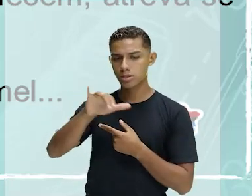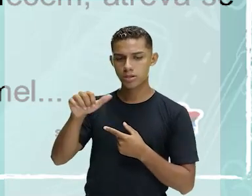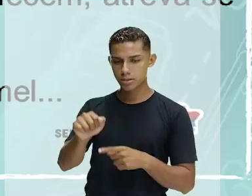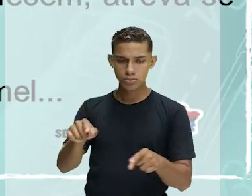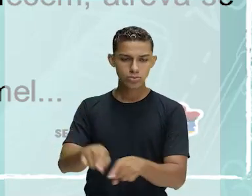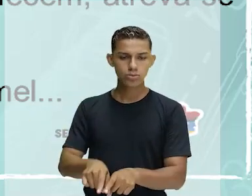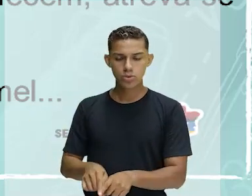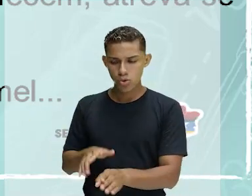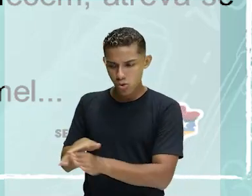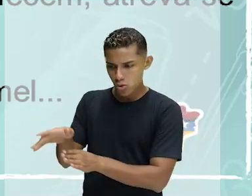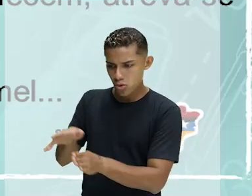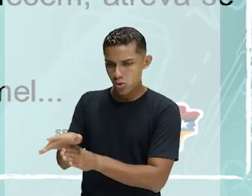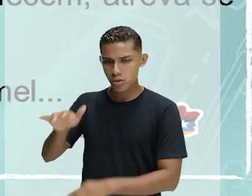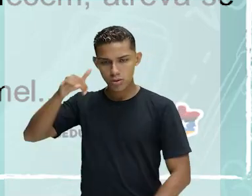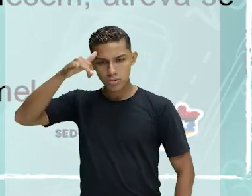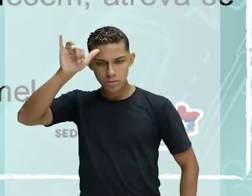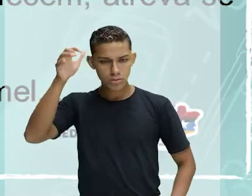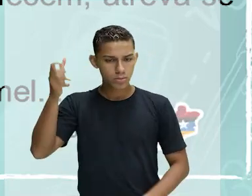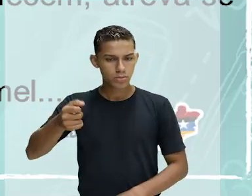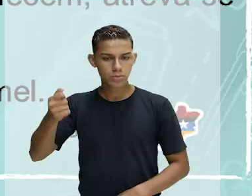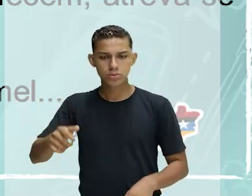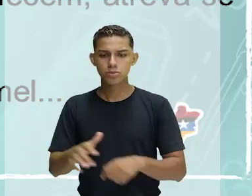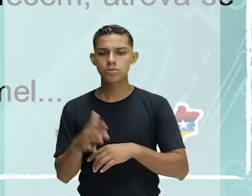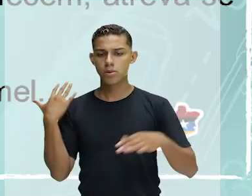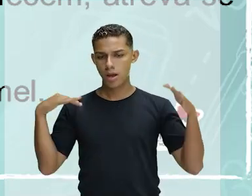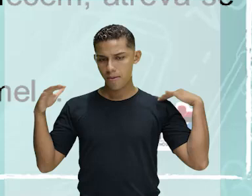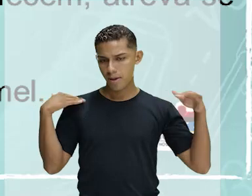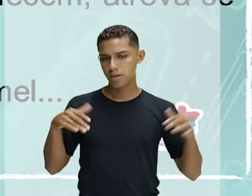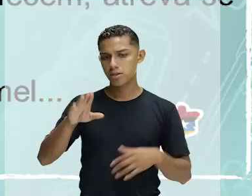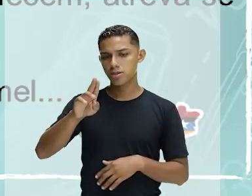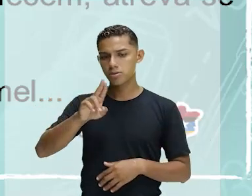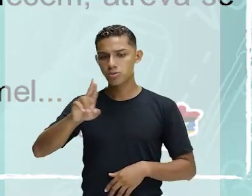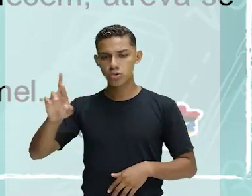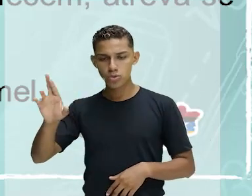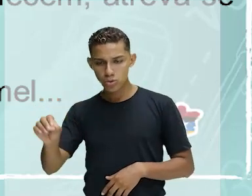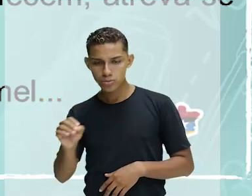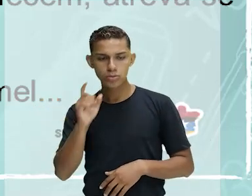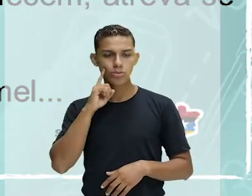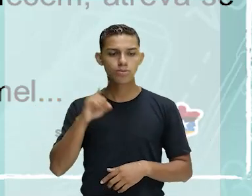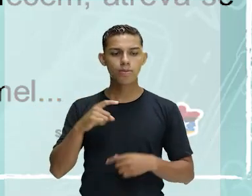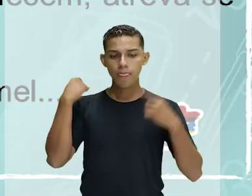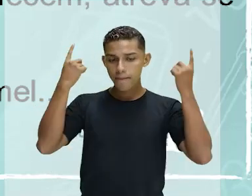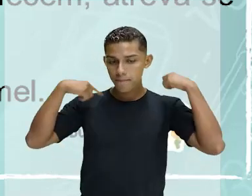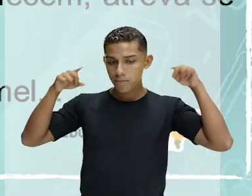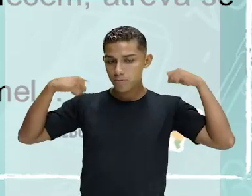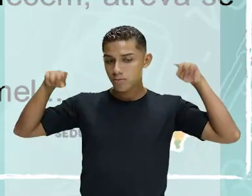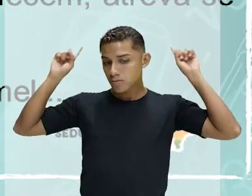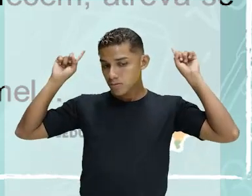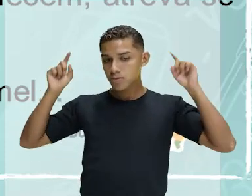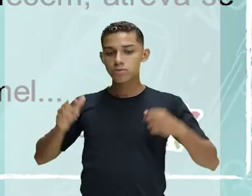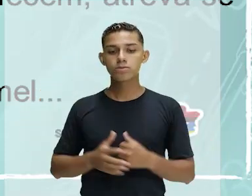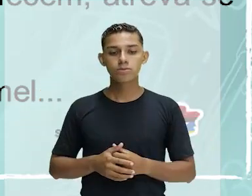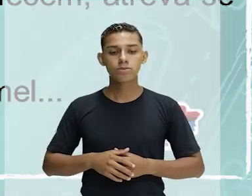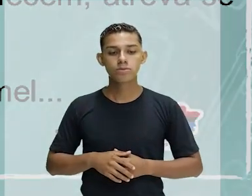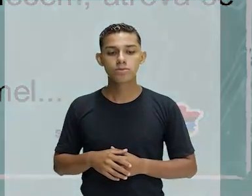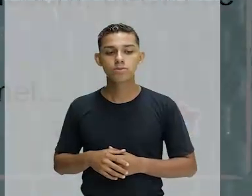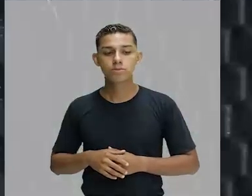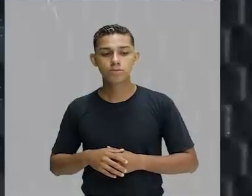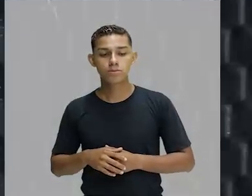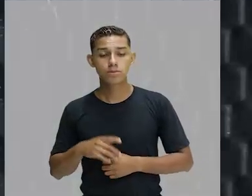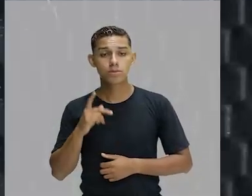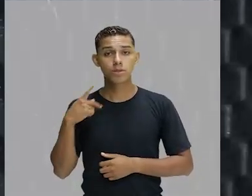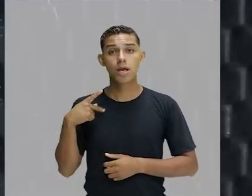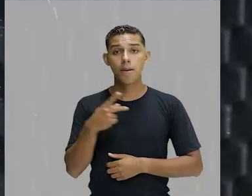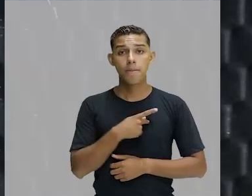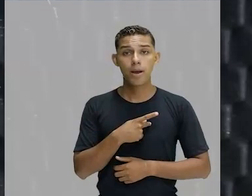ovos das galinhas, passeios de burro para as crianças, tosquiar uma ovelha, ser pastor por um dia e cuidar dos